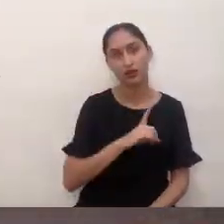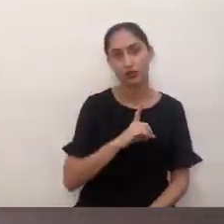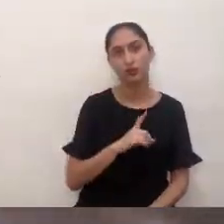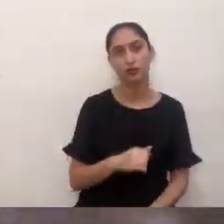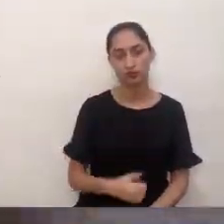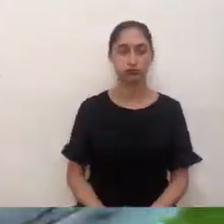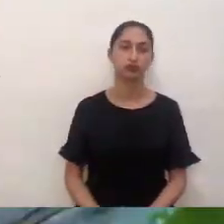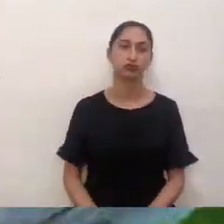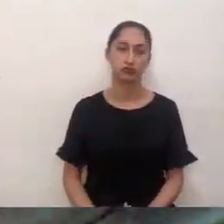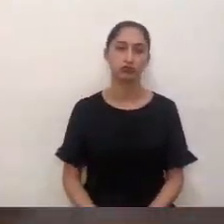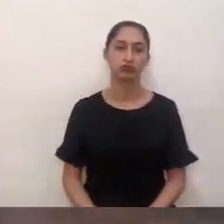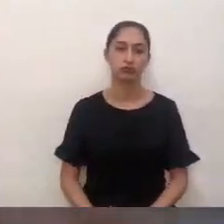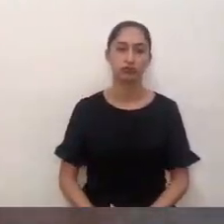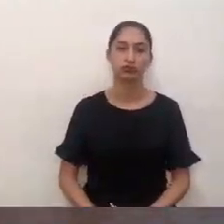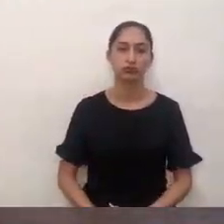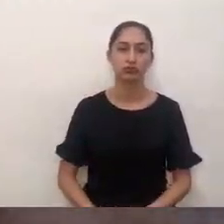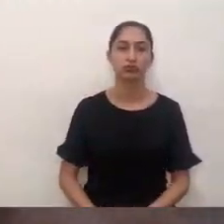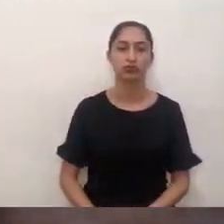tom amarelo, mas